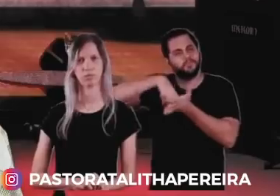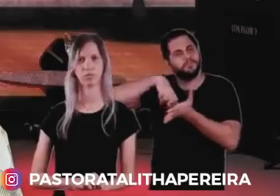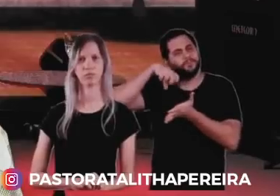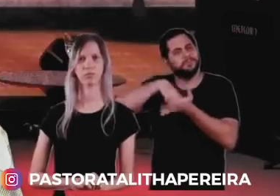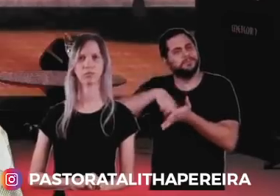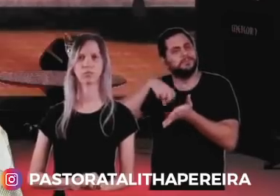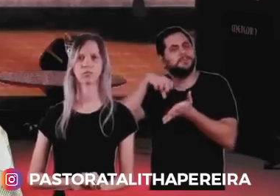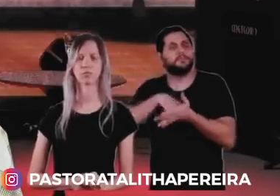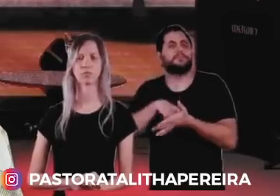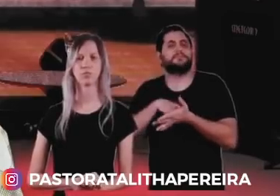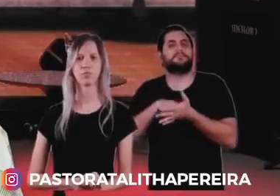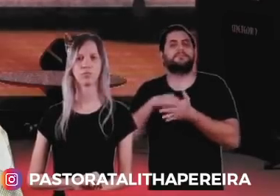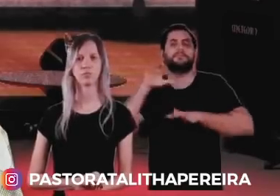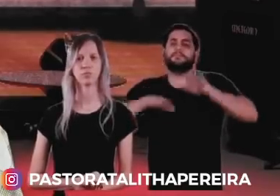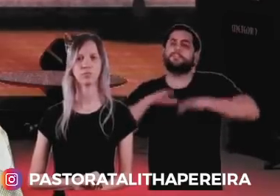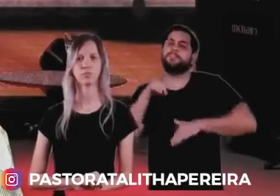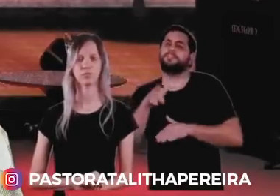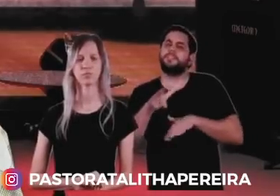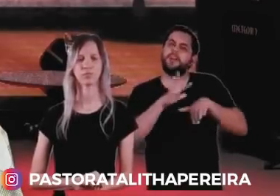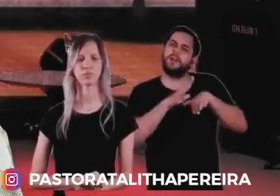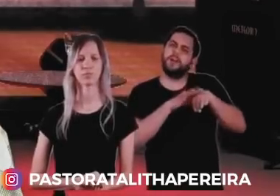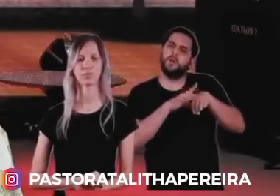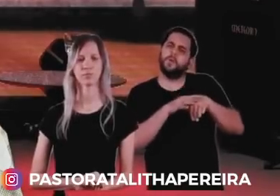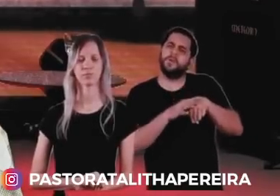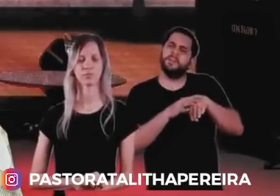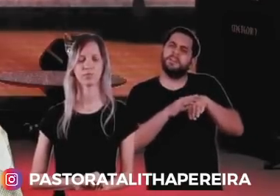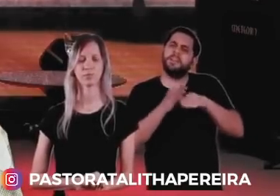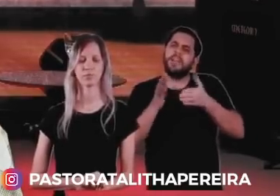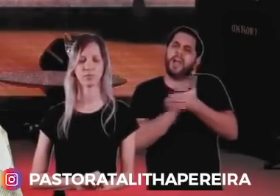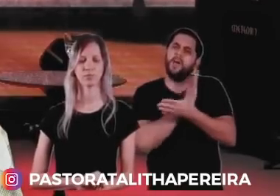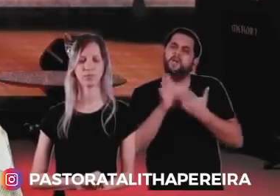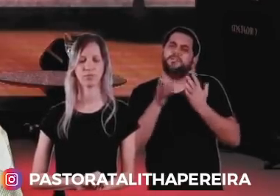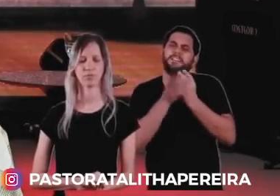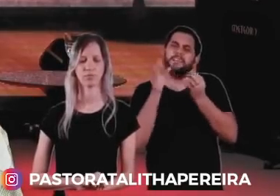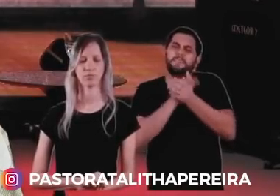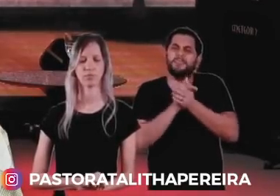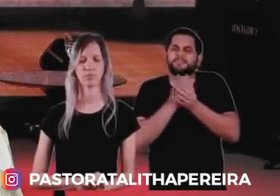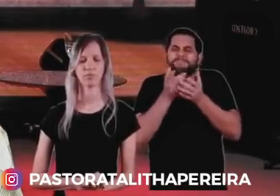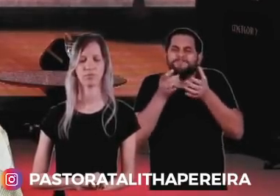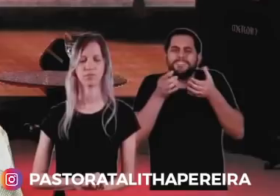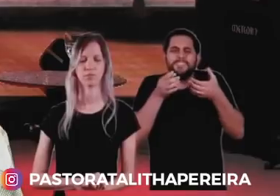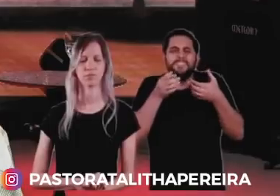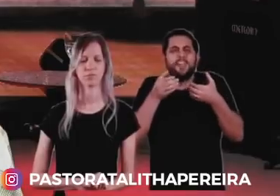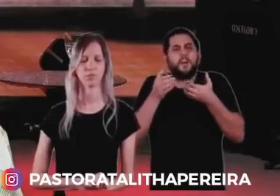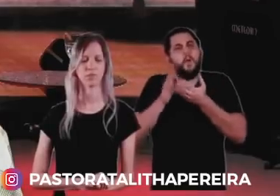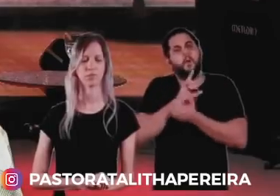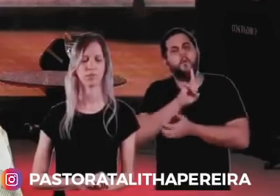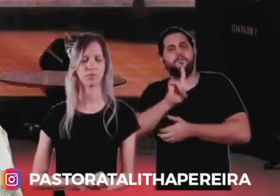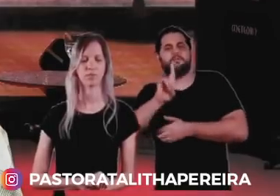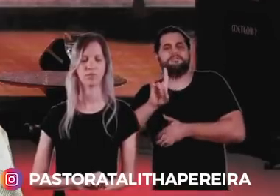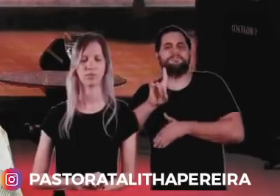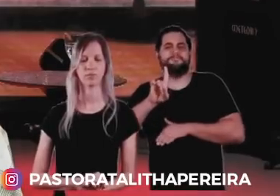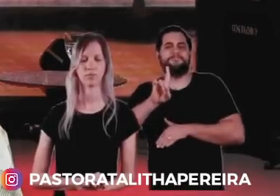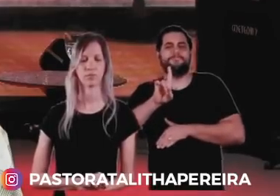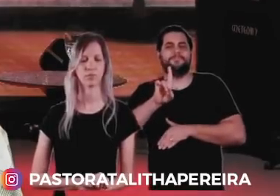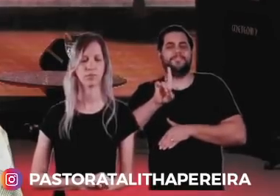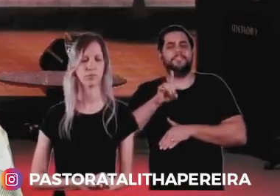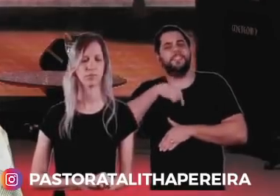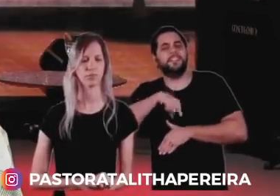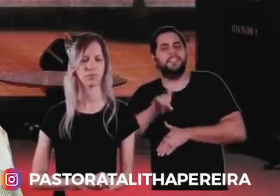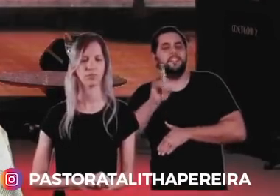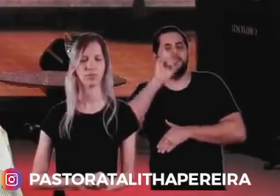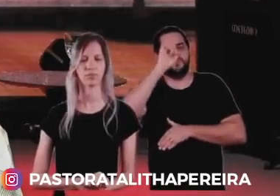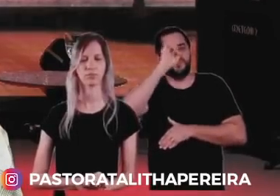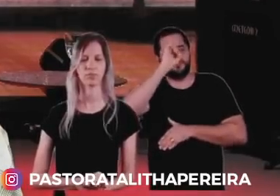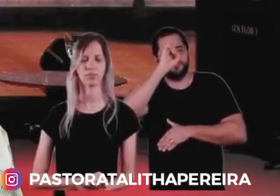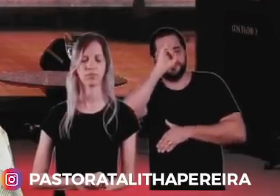chão. Talvez essa doença tenha levado alguns casais ou um dos cônjuges para um leito de hospital